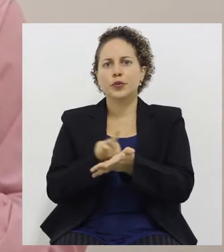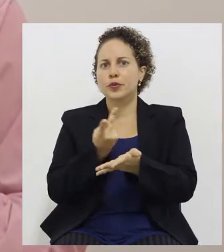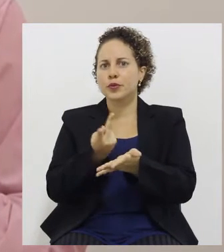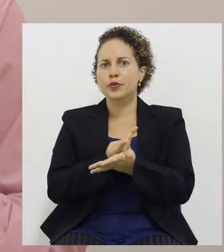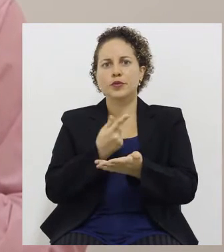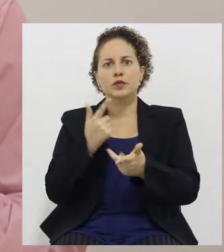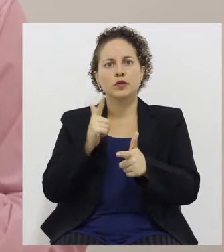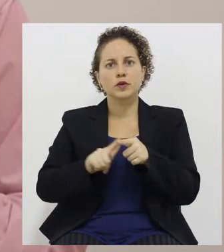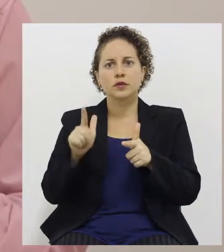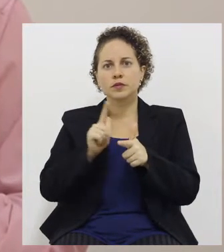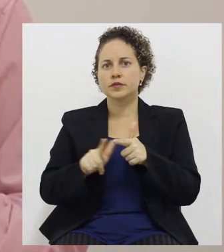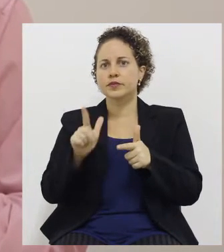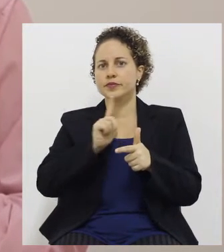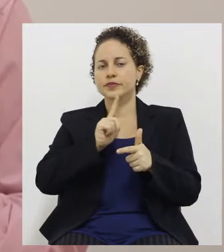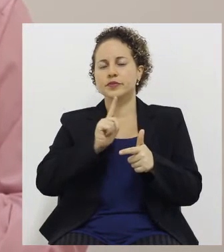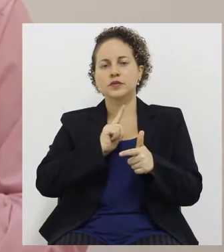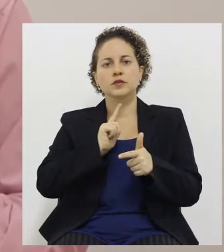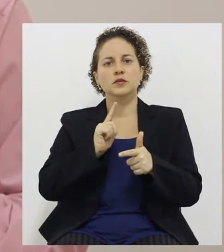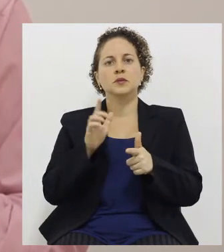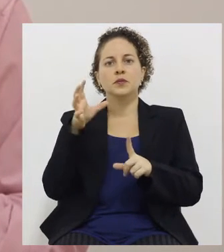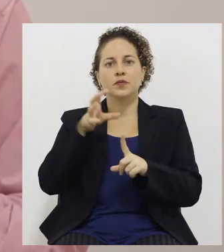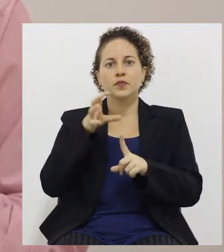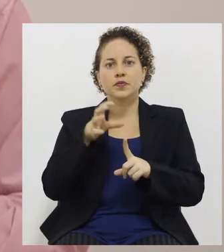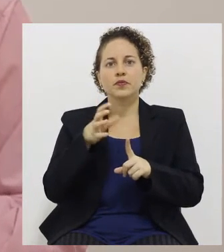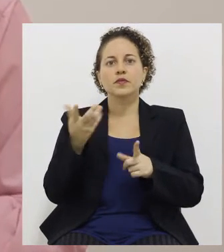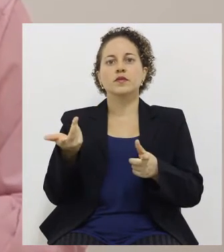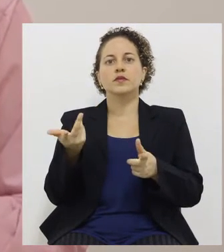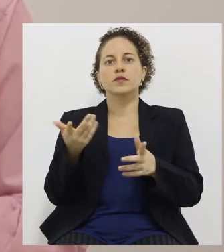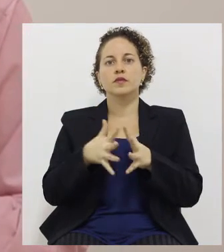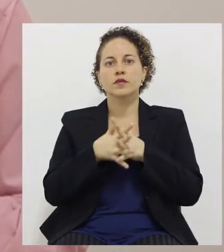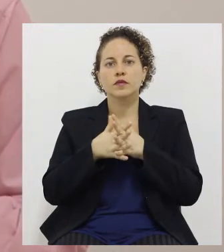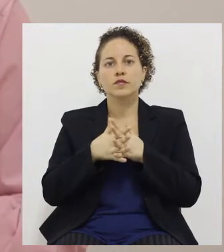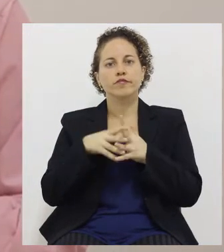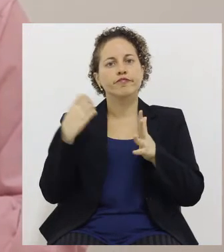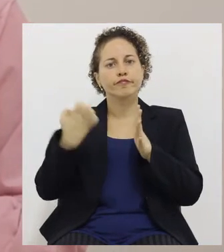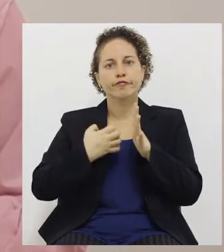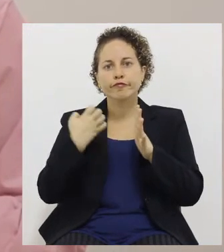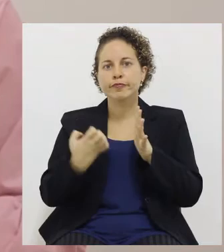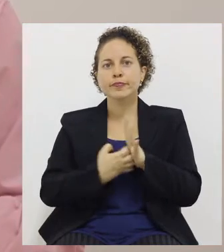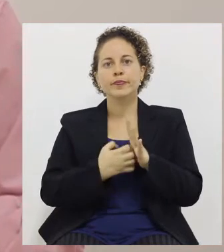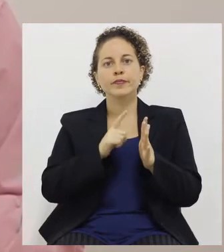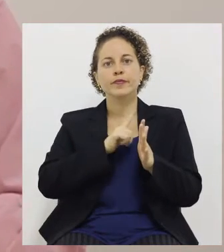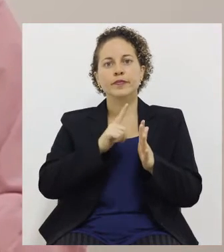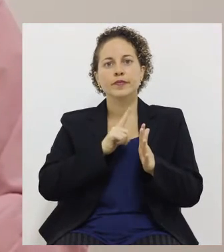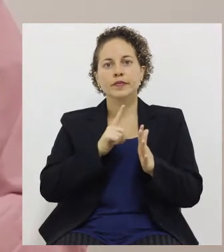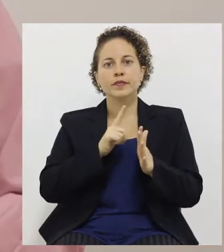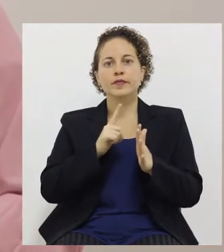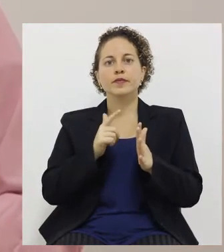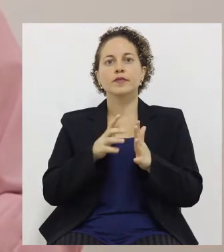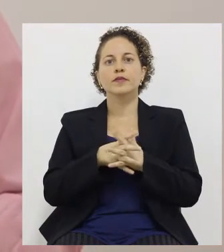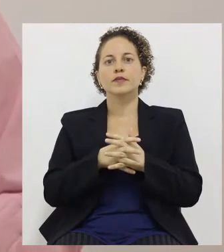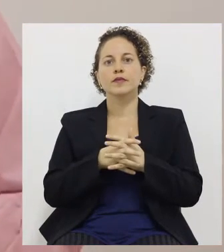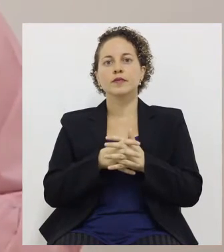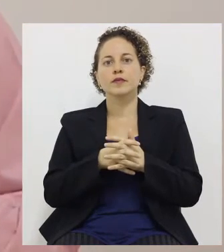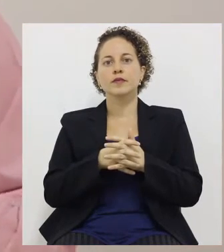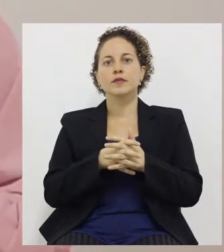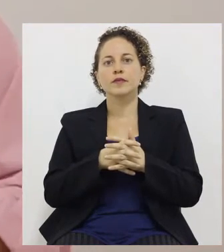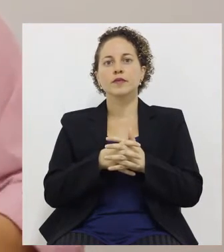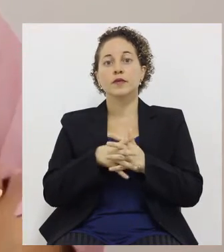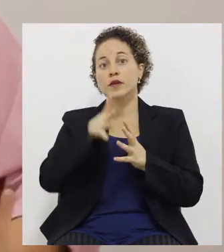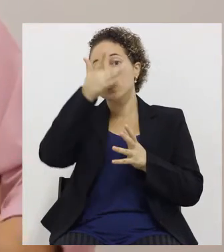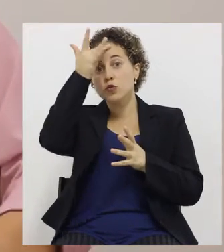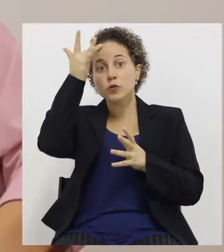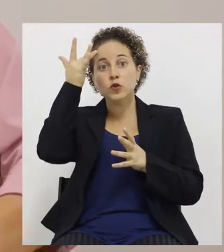sendo sujeira, só que está escondida debaixo do tapete. O conflito nas empresas, às vezes, é administrado desta forma.